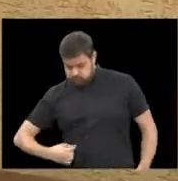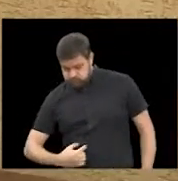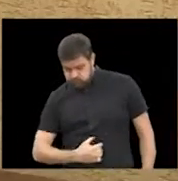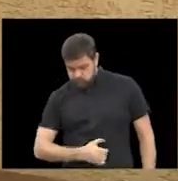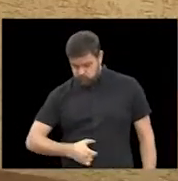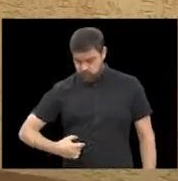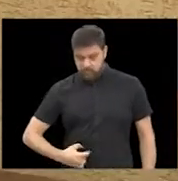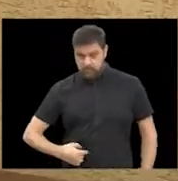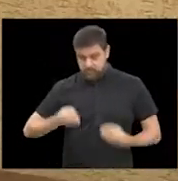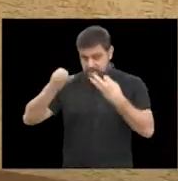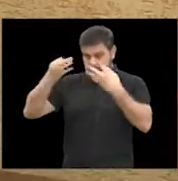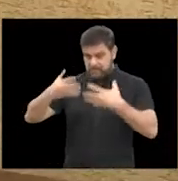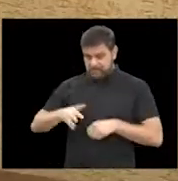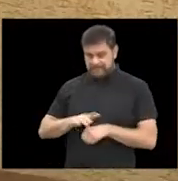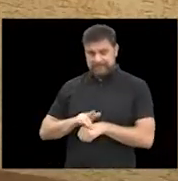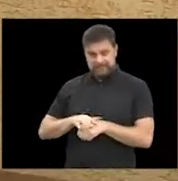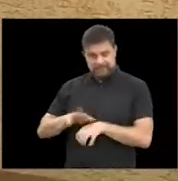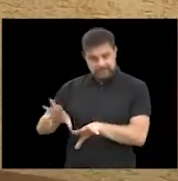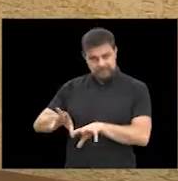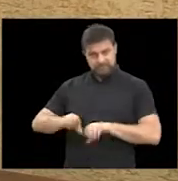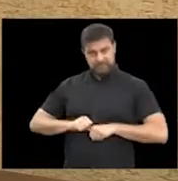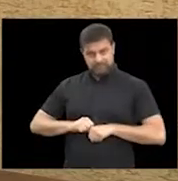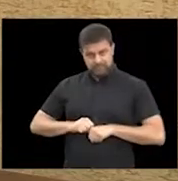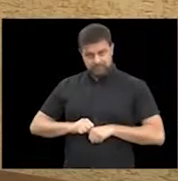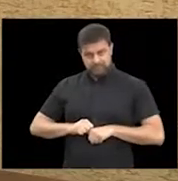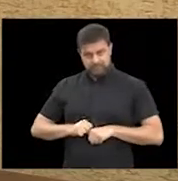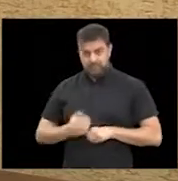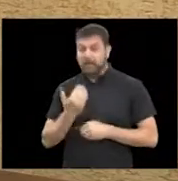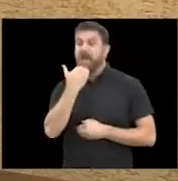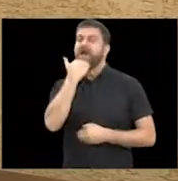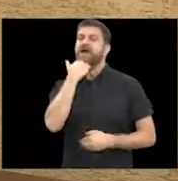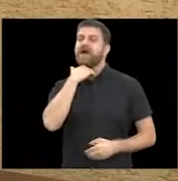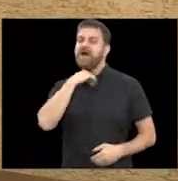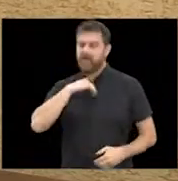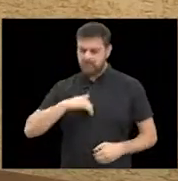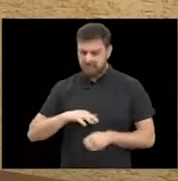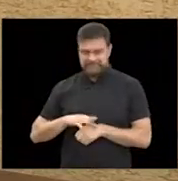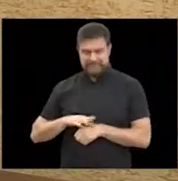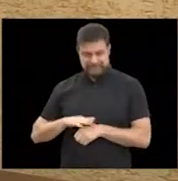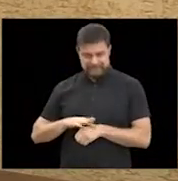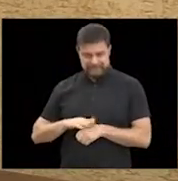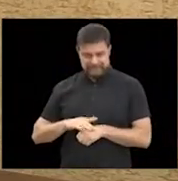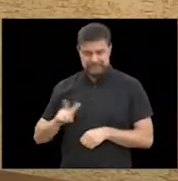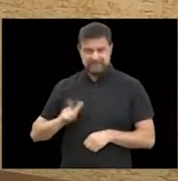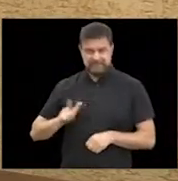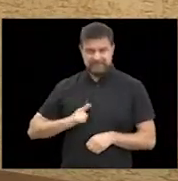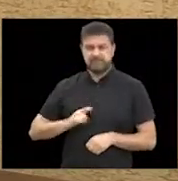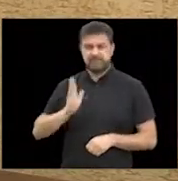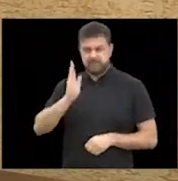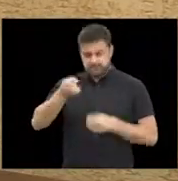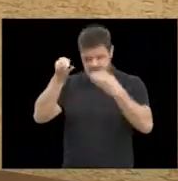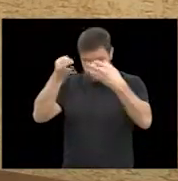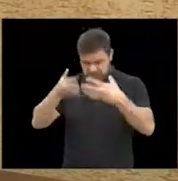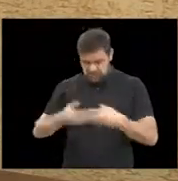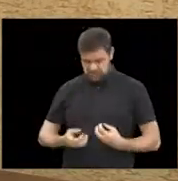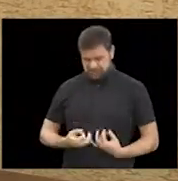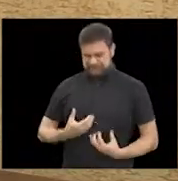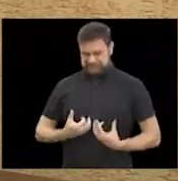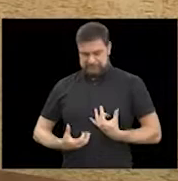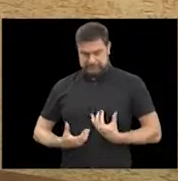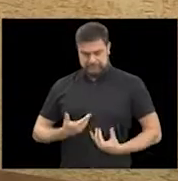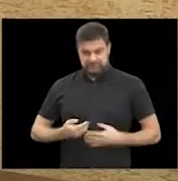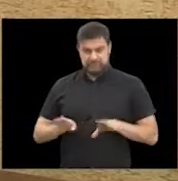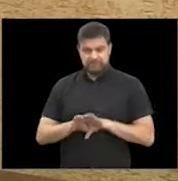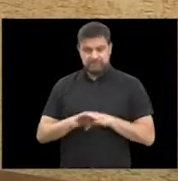conversando sobre doenças do aparelho digestório. A gente falou sobre gastrite do estômago e começamos a falar